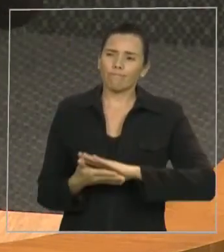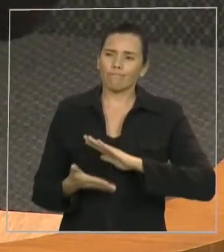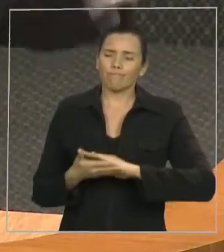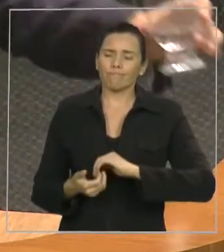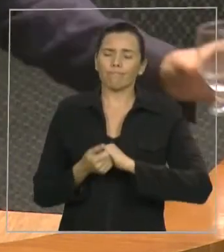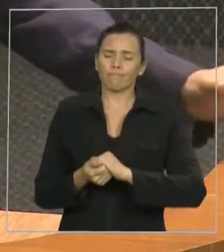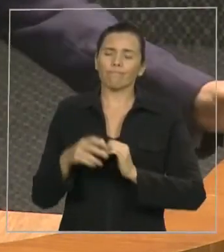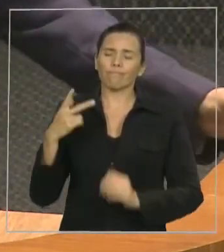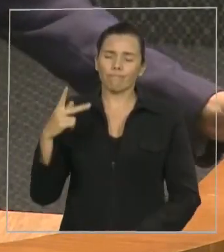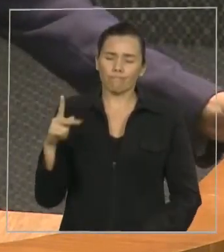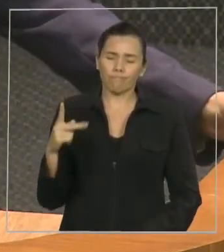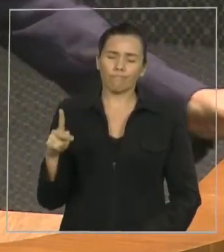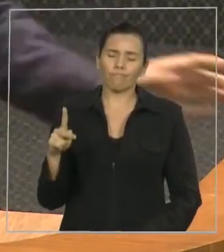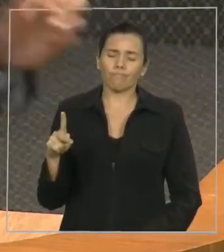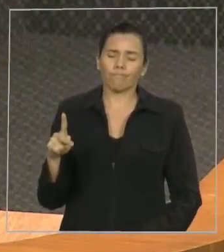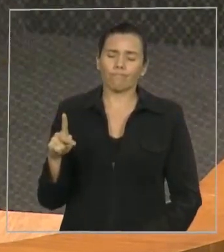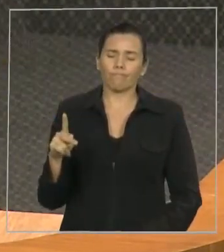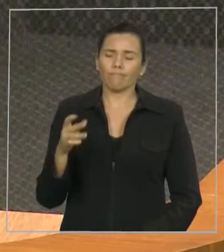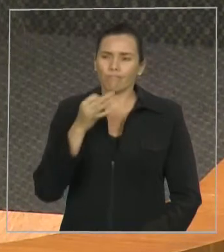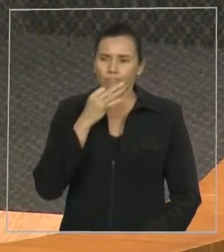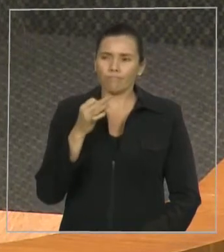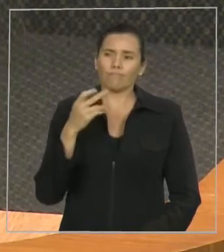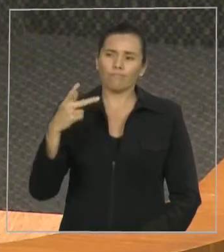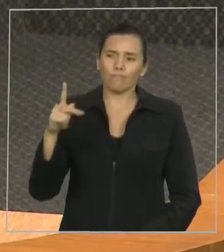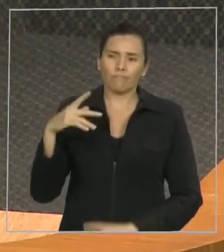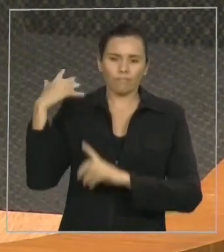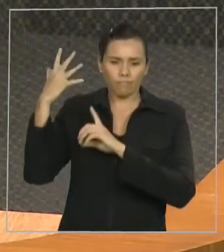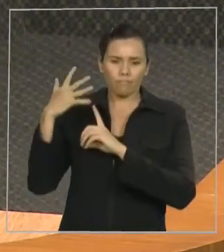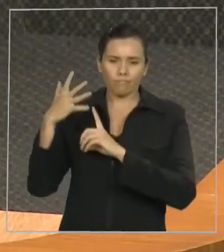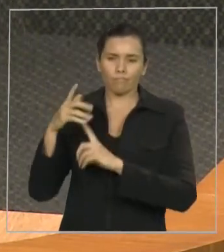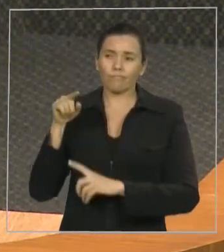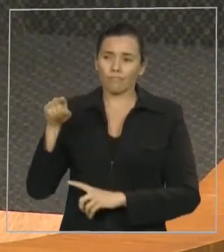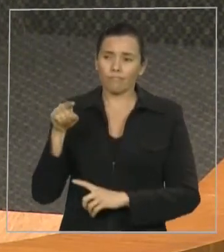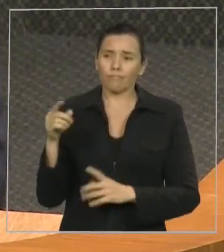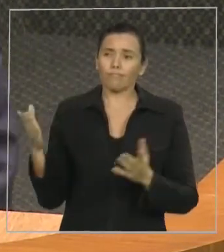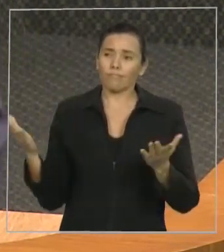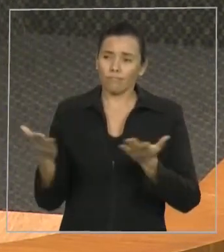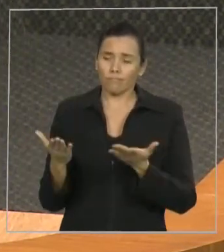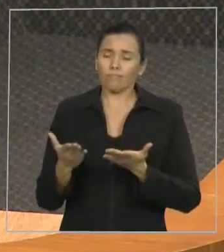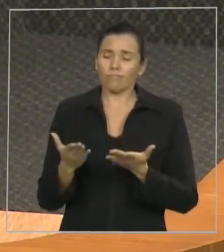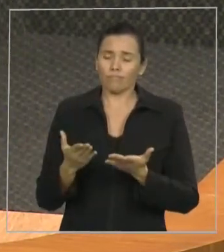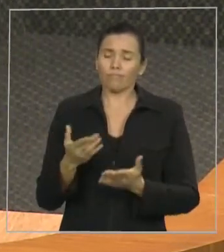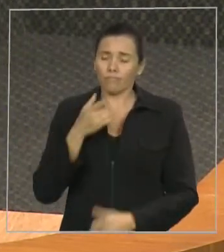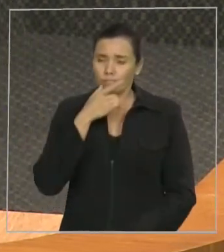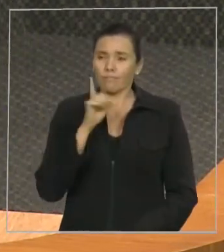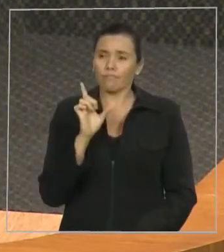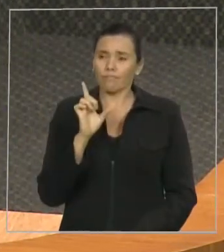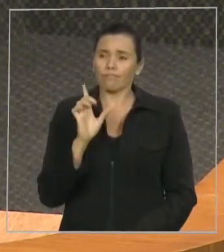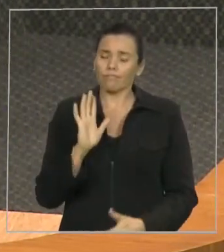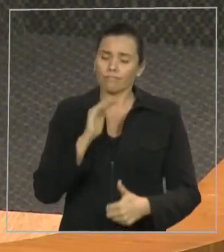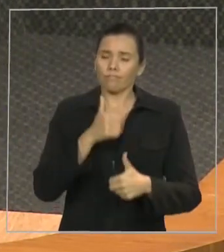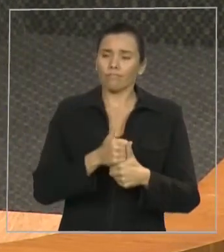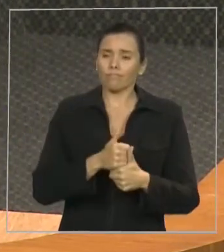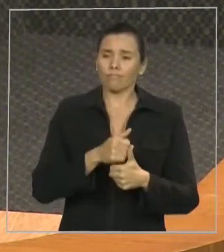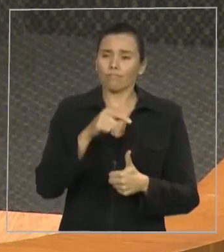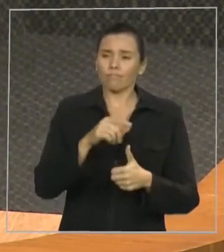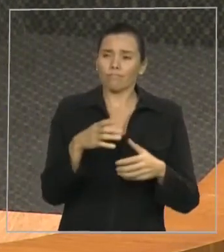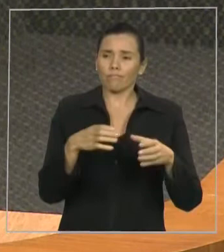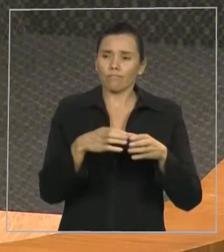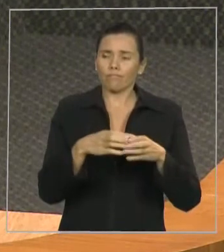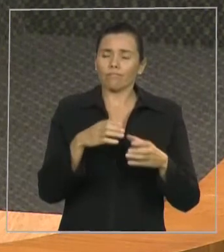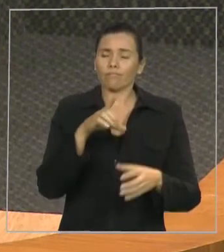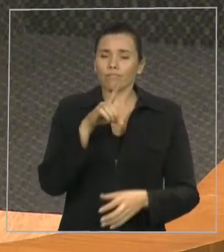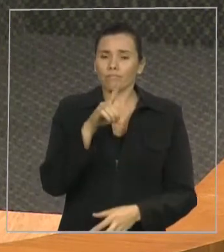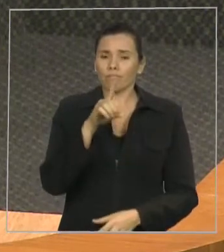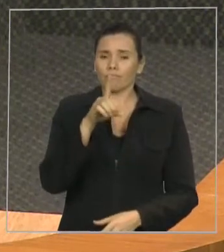pela eleição que agora Vossa Excelência faz parte do Diretório Nacional do PSB. O prefeito Luciano Leitor